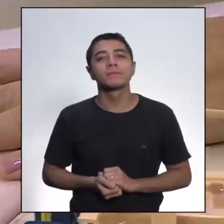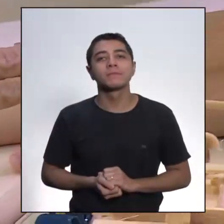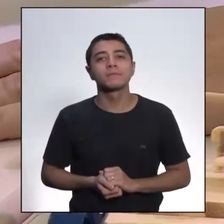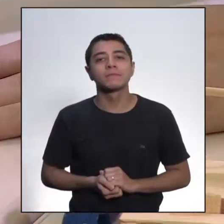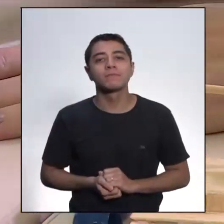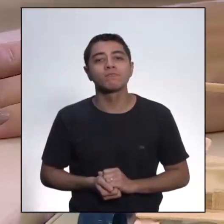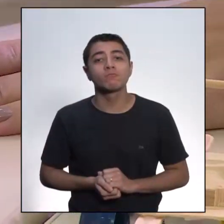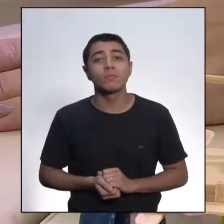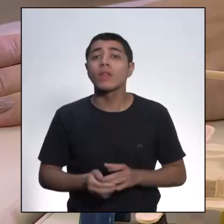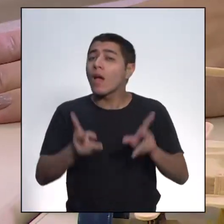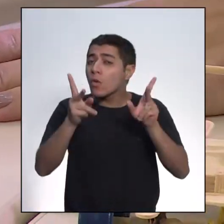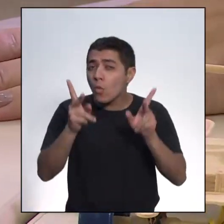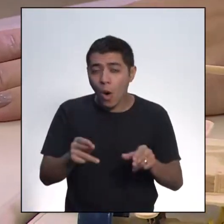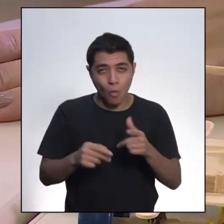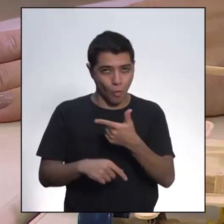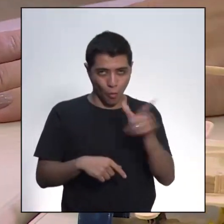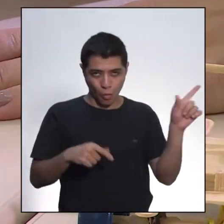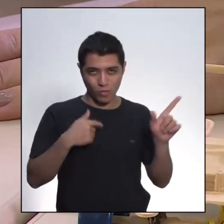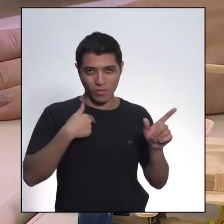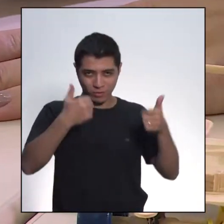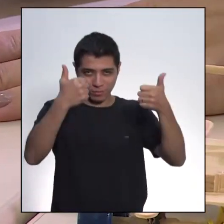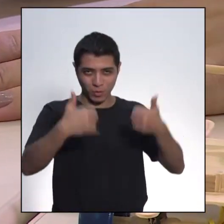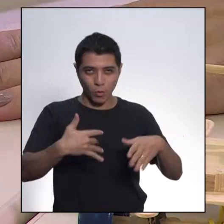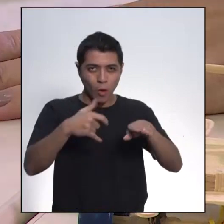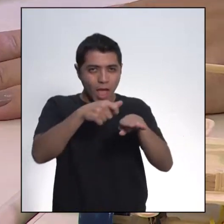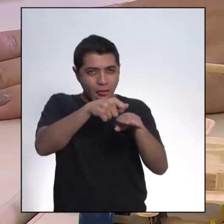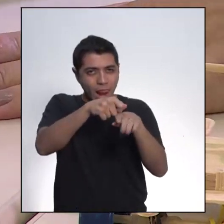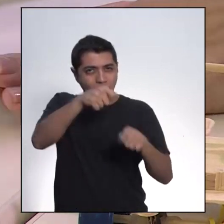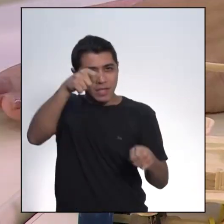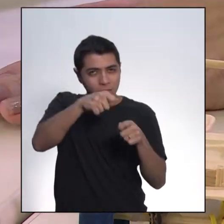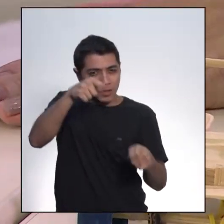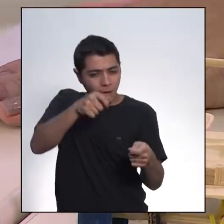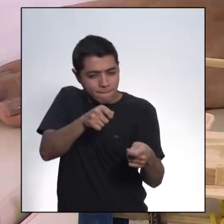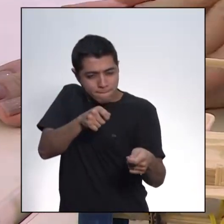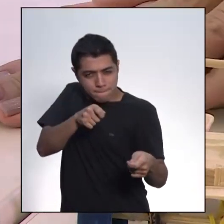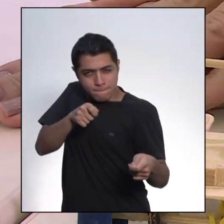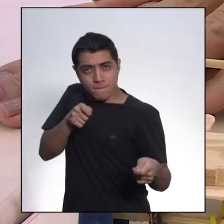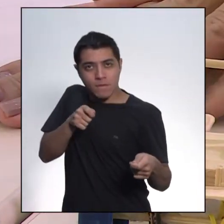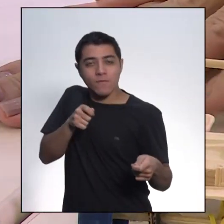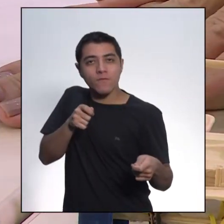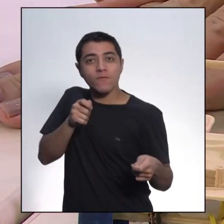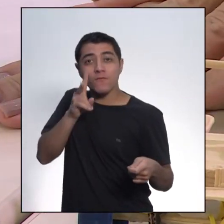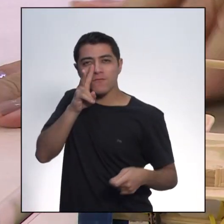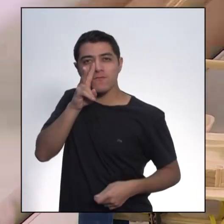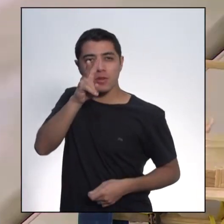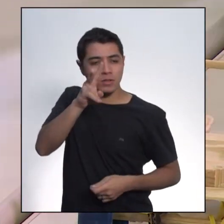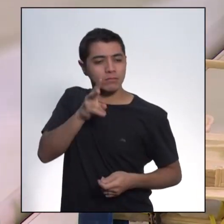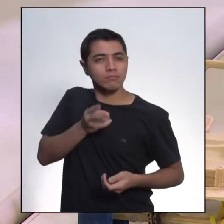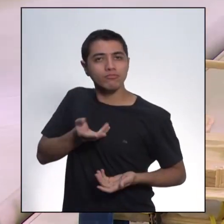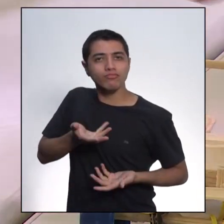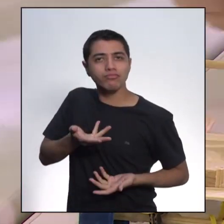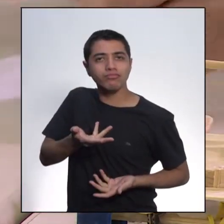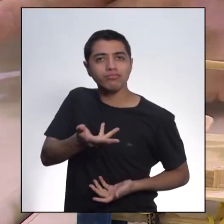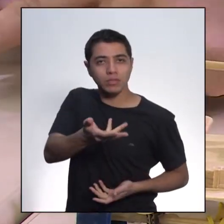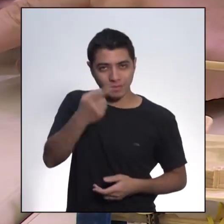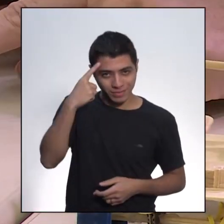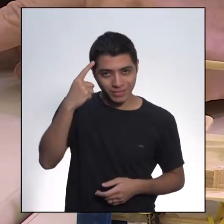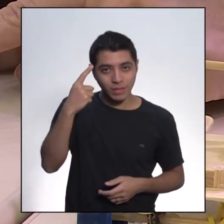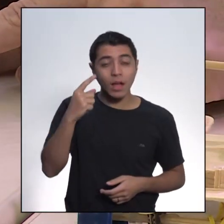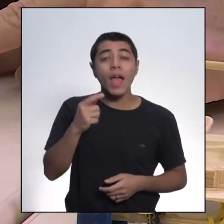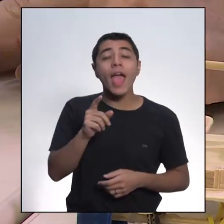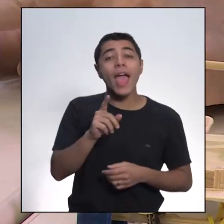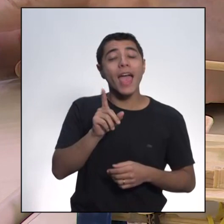da força elástica. Aqui eu coloquei 2 pilhas para ele ter o peso. Ó. Ele já parece mais um carrinho de Fórmula 1. A diferença é